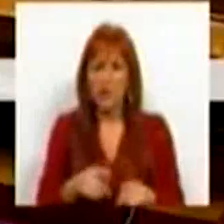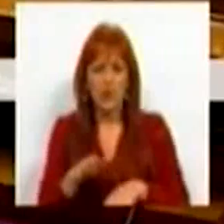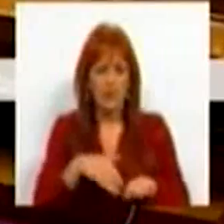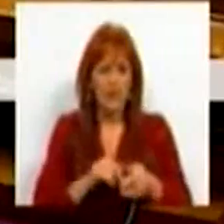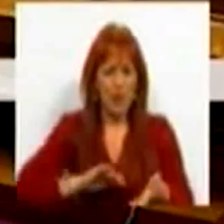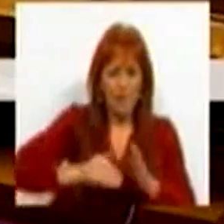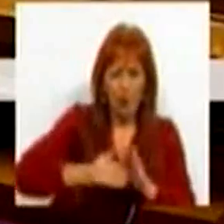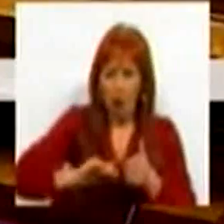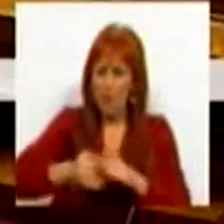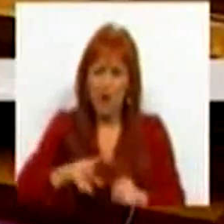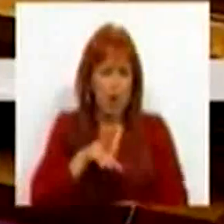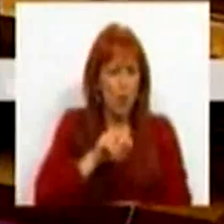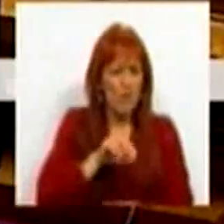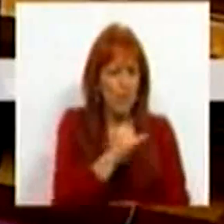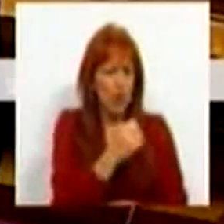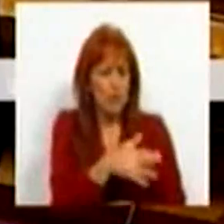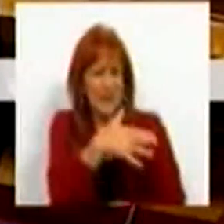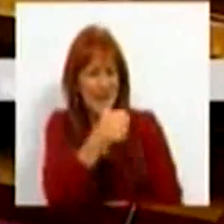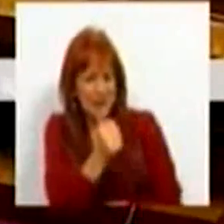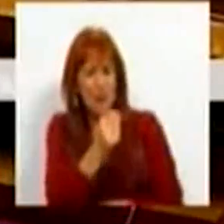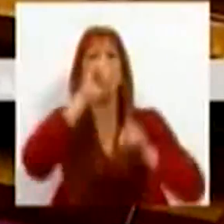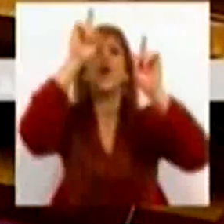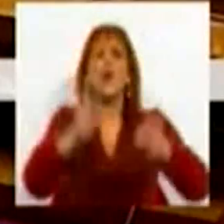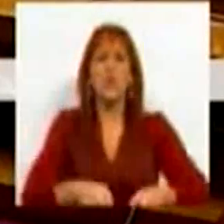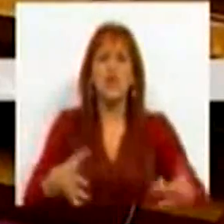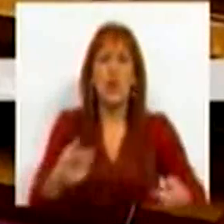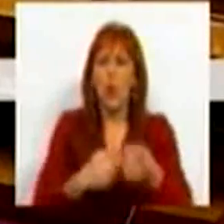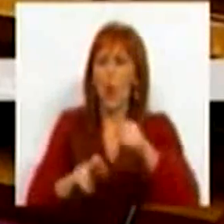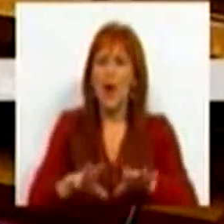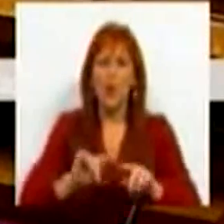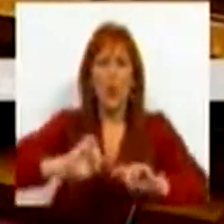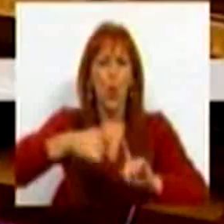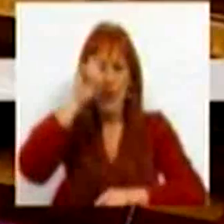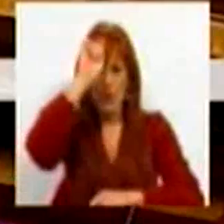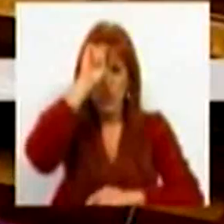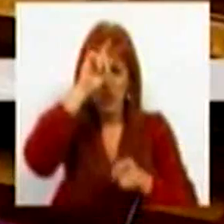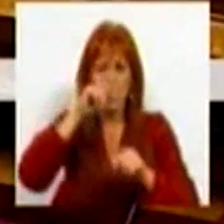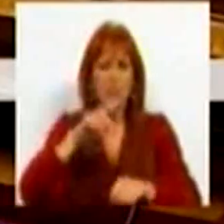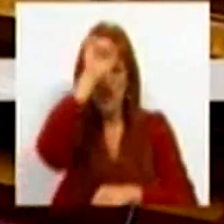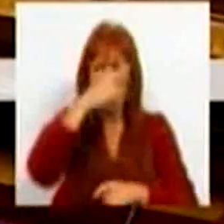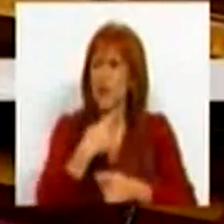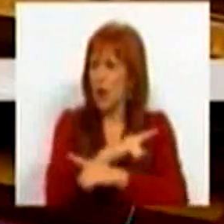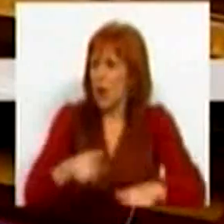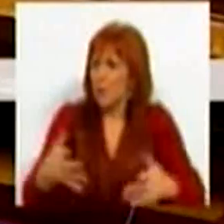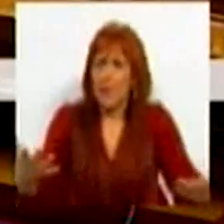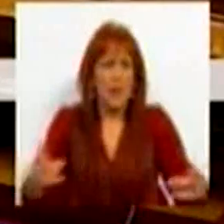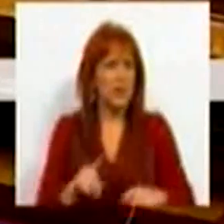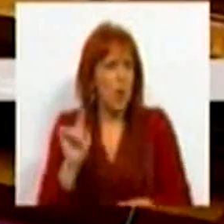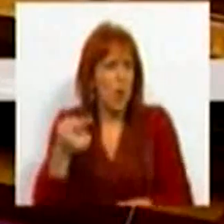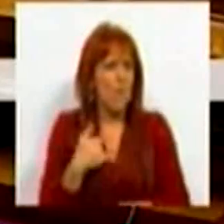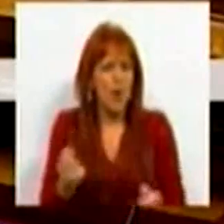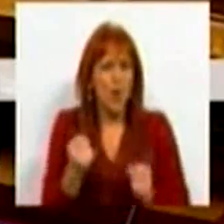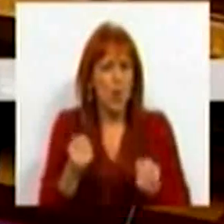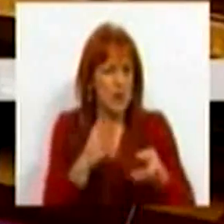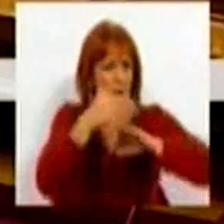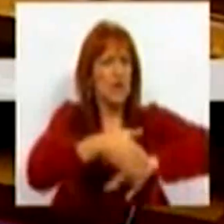realizaram a prova em novembro de 2015 e que iniciaram já o ano comum em janeiro, estão impedidos de, caso não venham